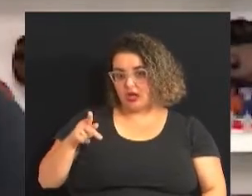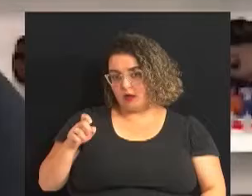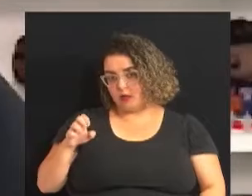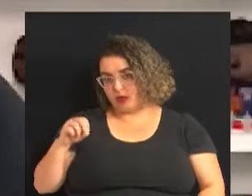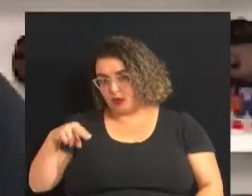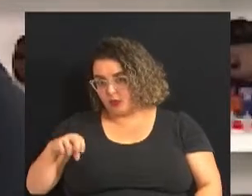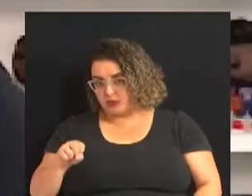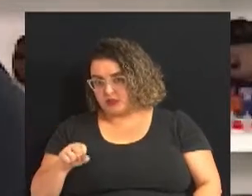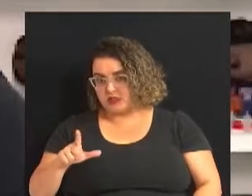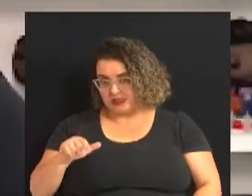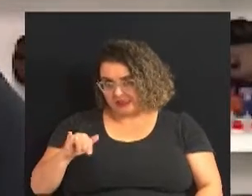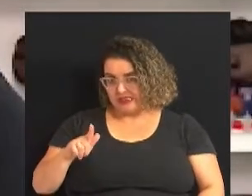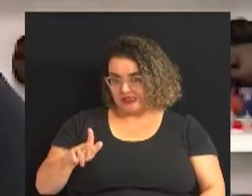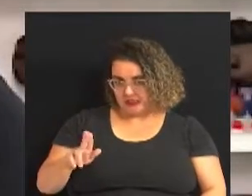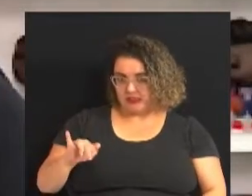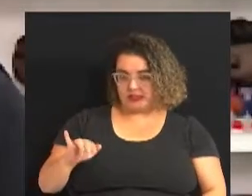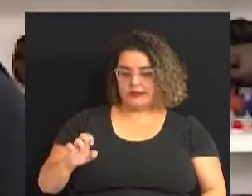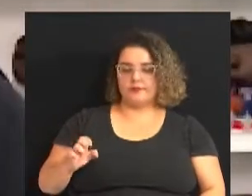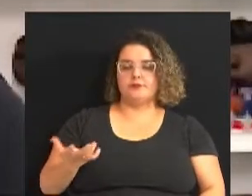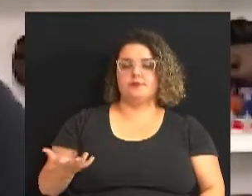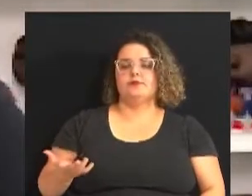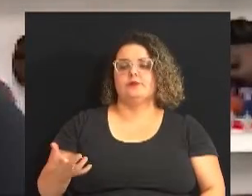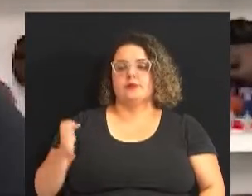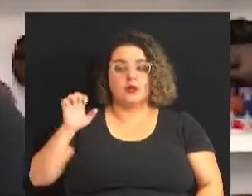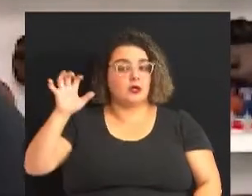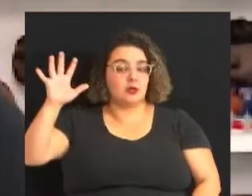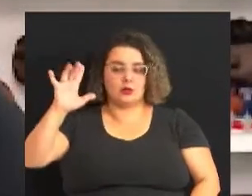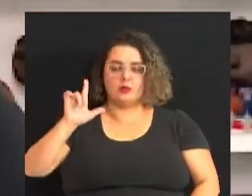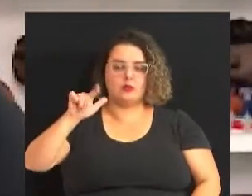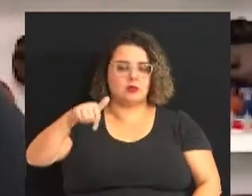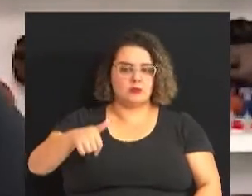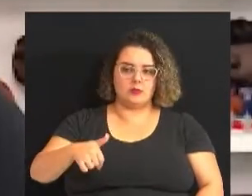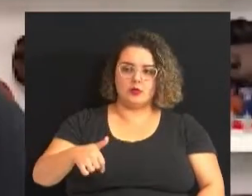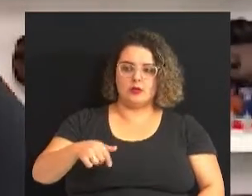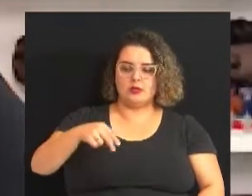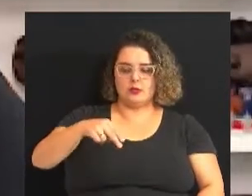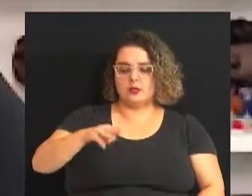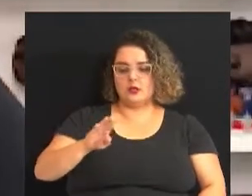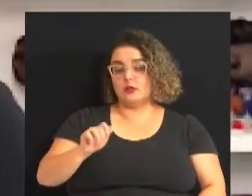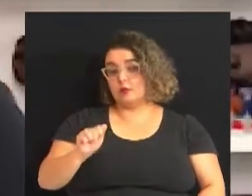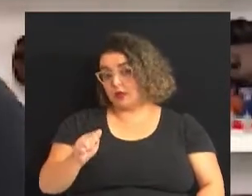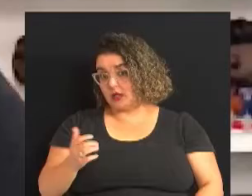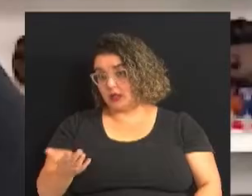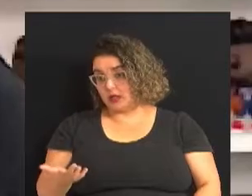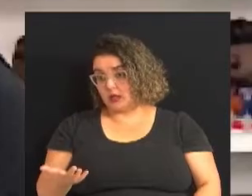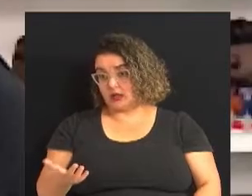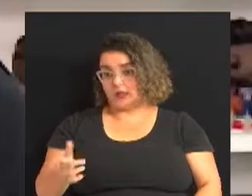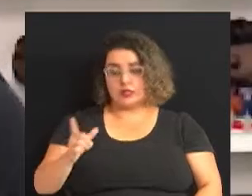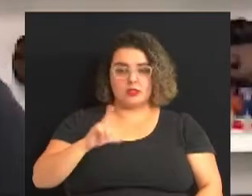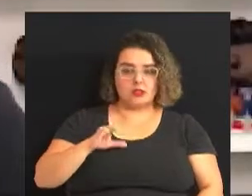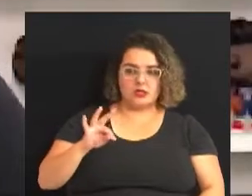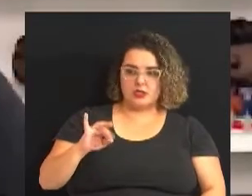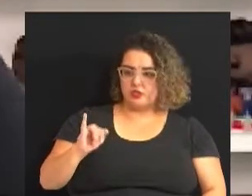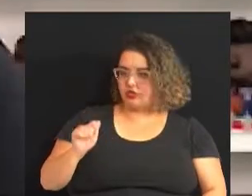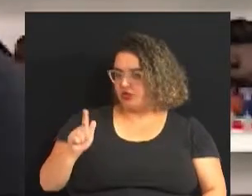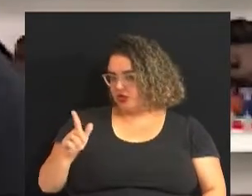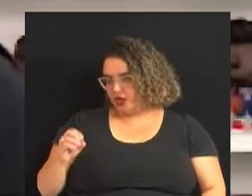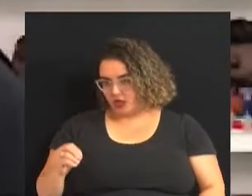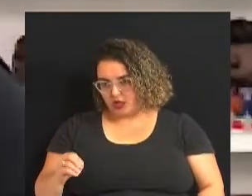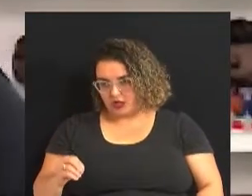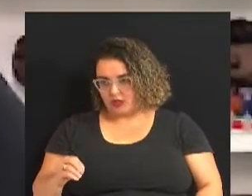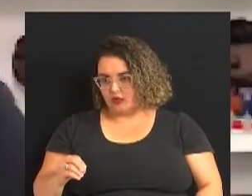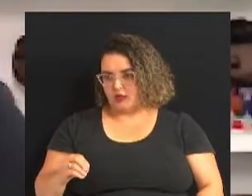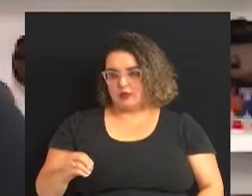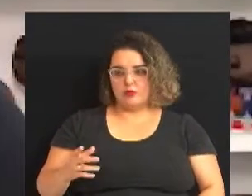Europa, e para depois jogar na NBA. Você tem o Thiago Splitter, que chegou a ser MVP da